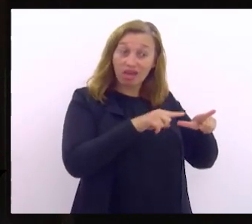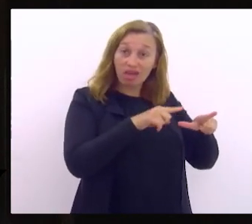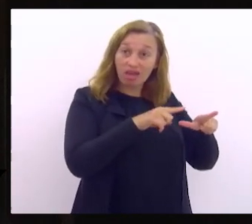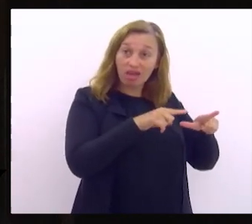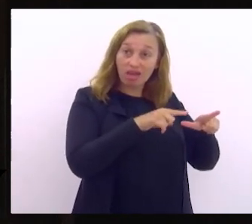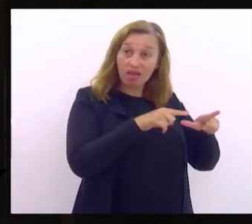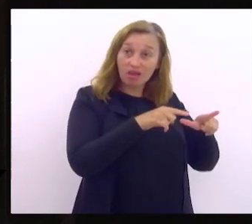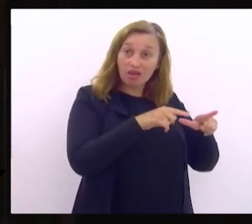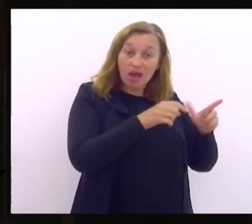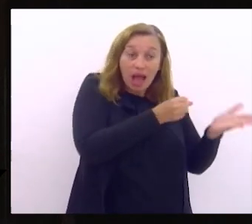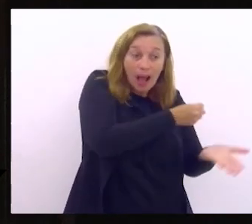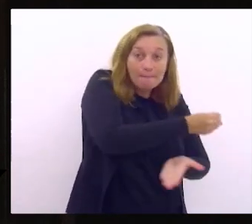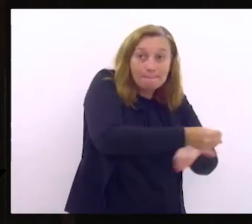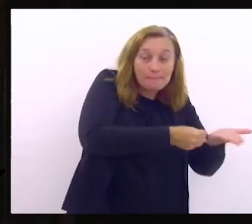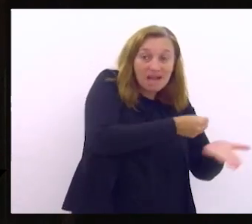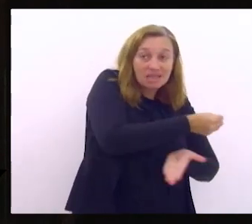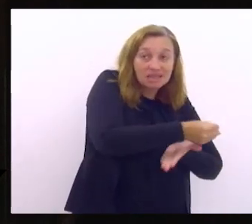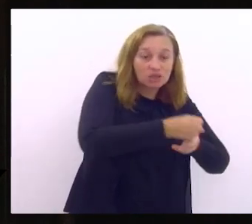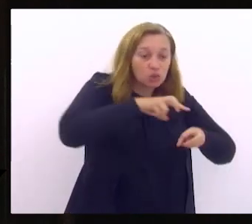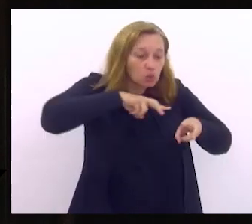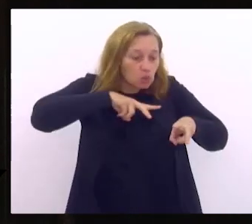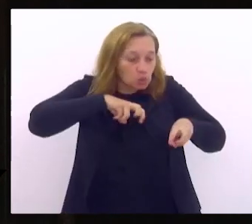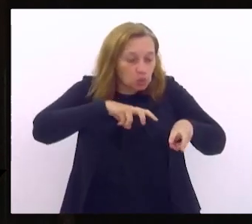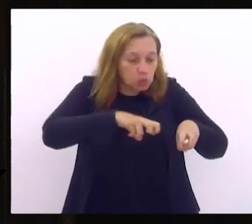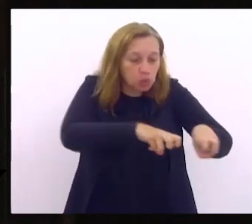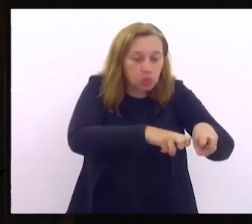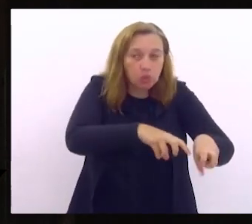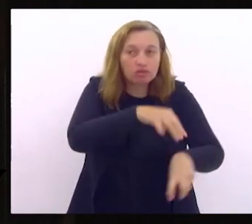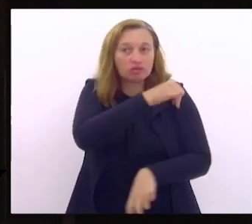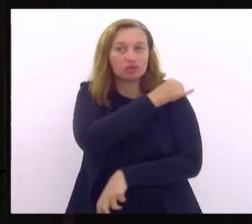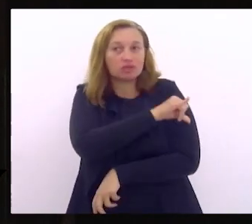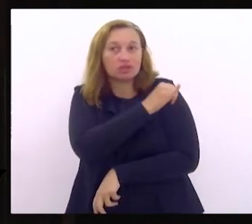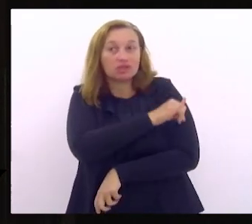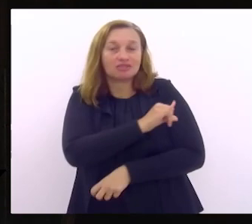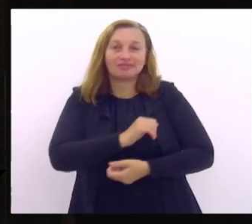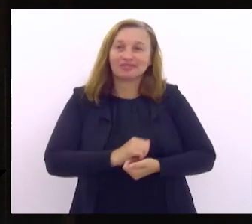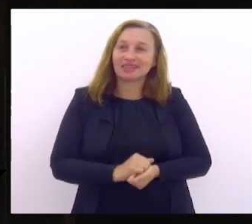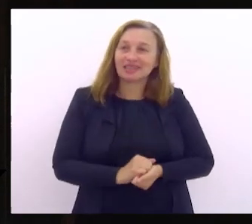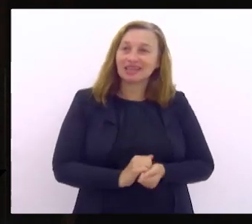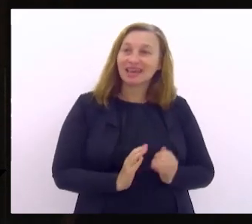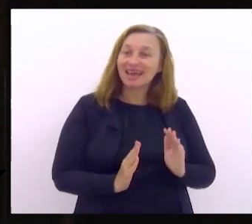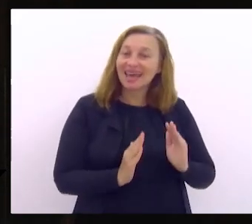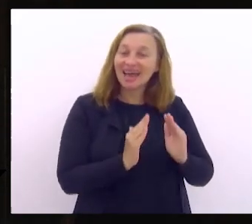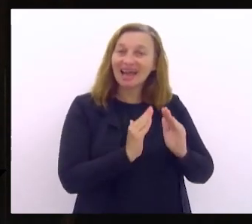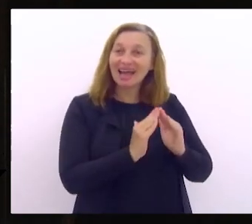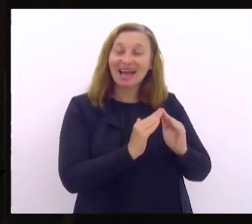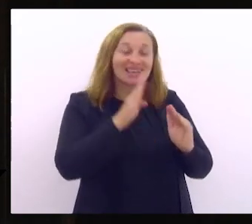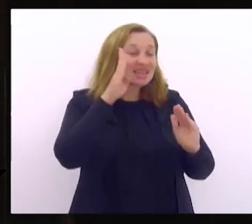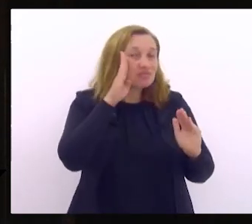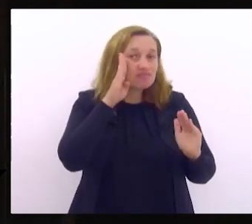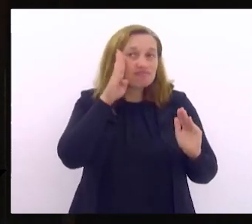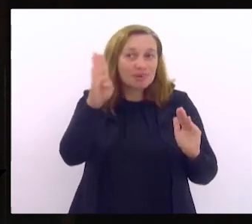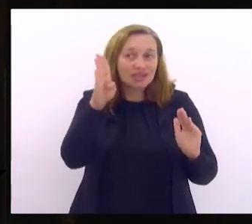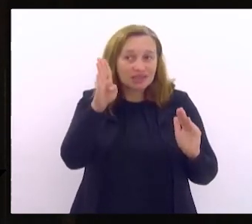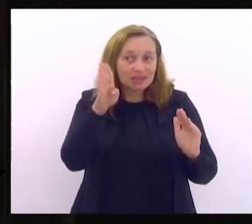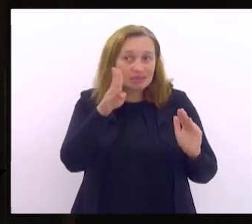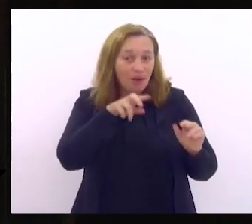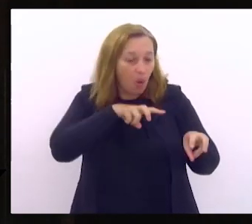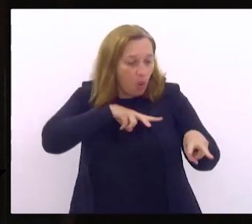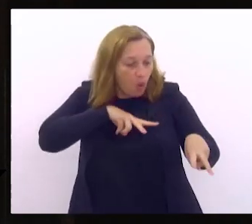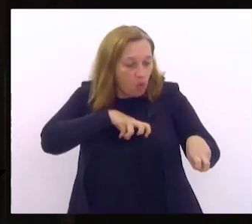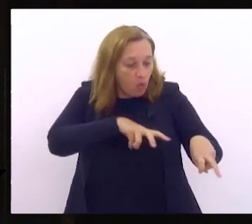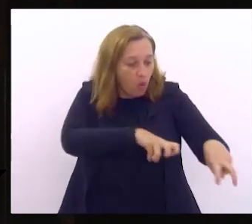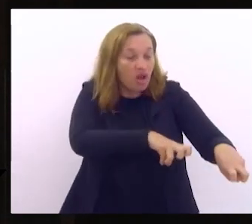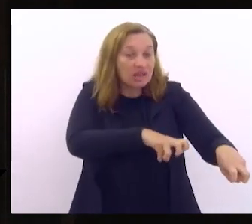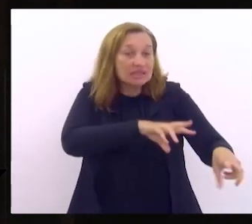do atletismo brasileiro. O Célio de Barros é a casa máter do atletismo brasileiro. O que